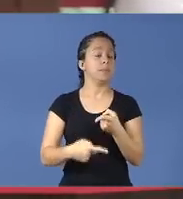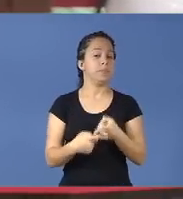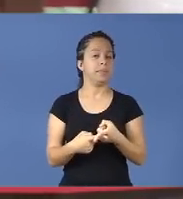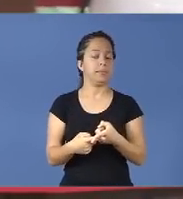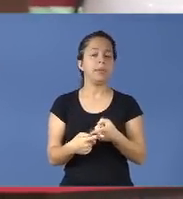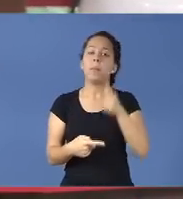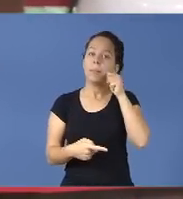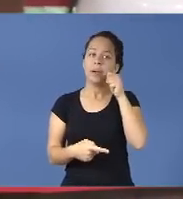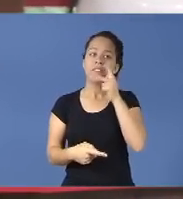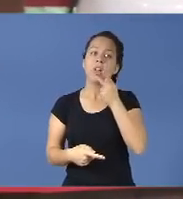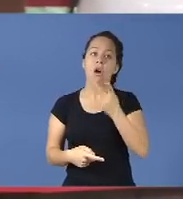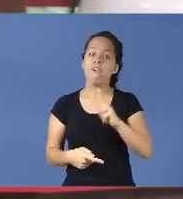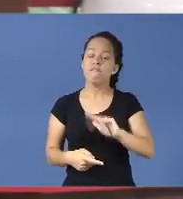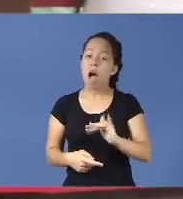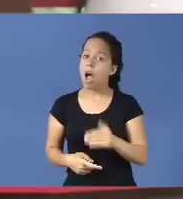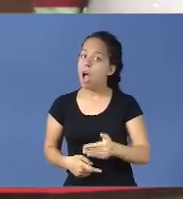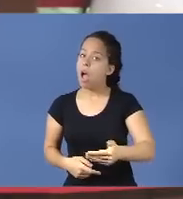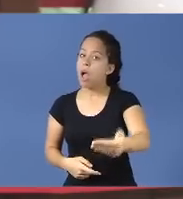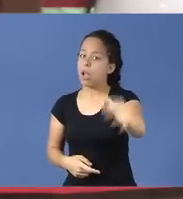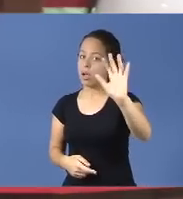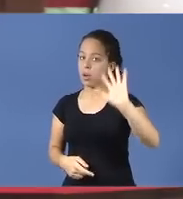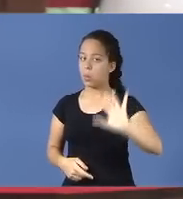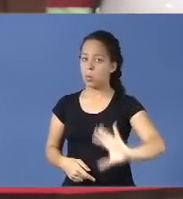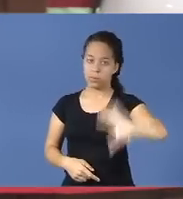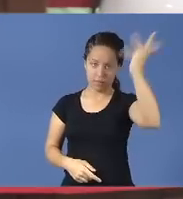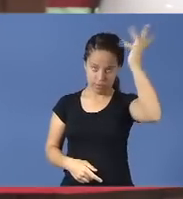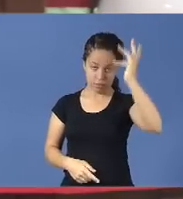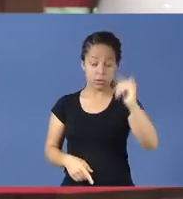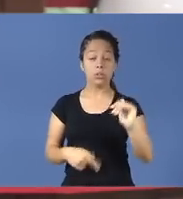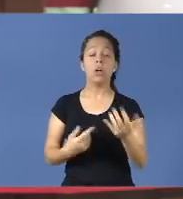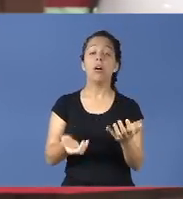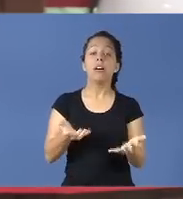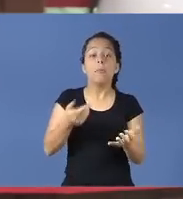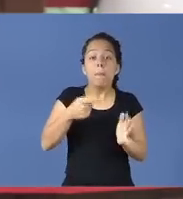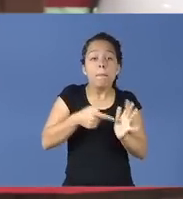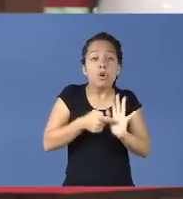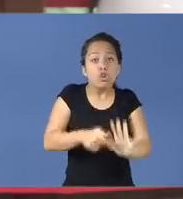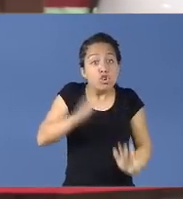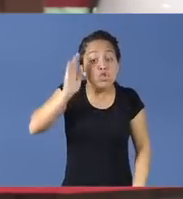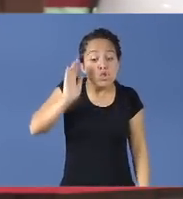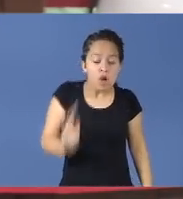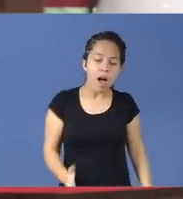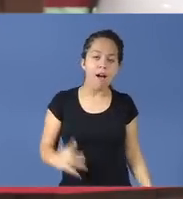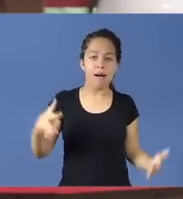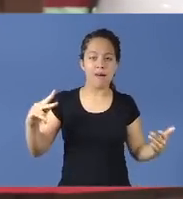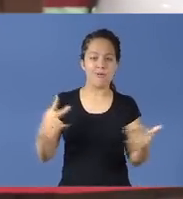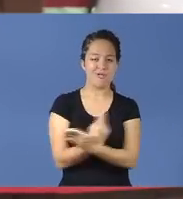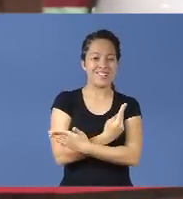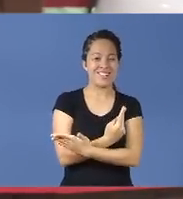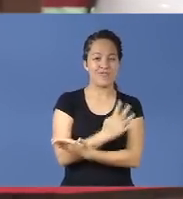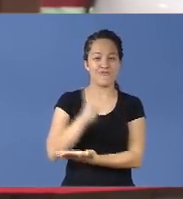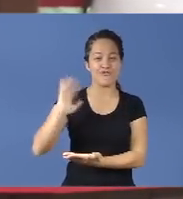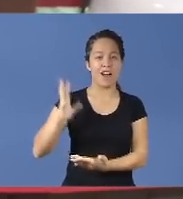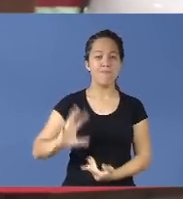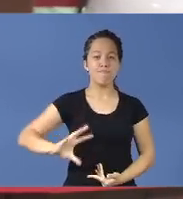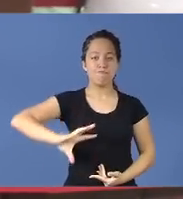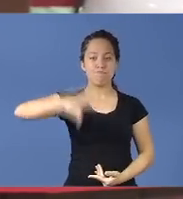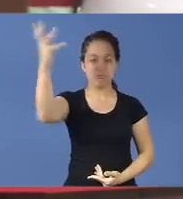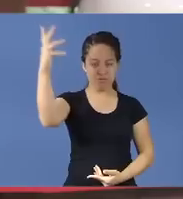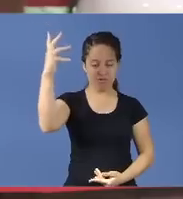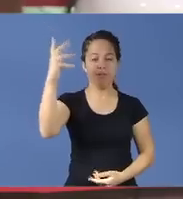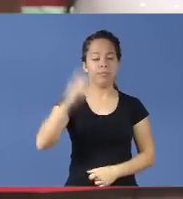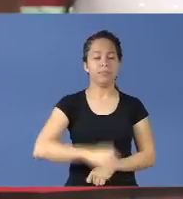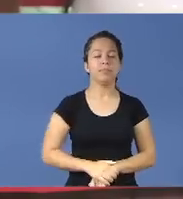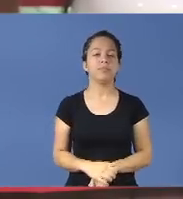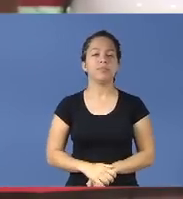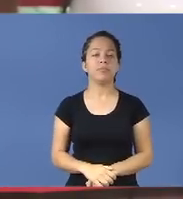vai ser feito, e nós estamos perguntando daquilo que já está feito. Deu para entender? A irmã trouxe o texto,